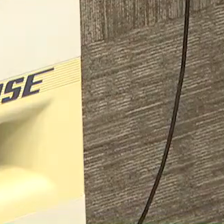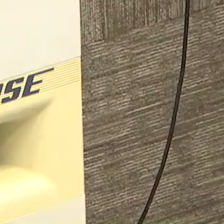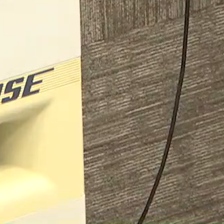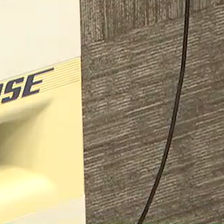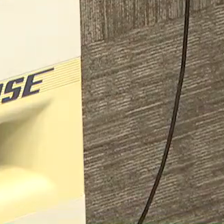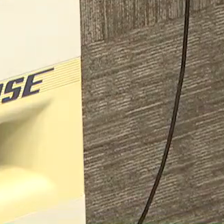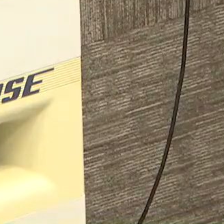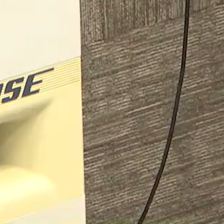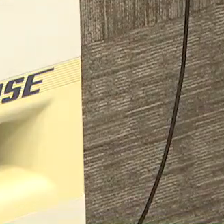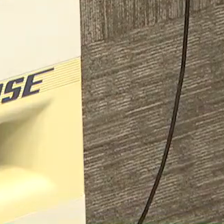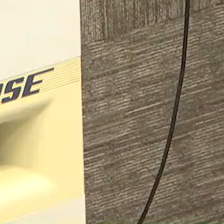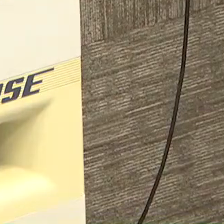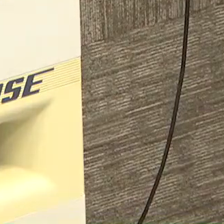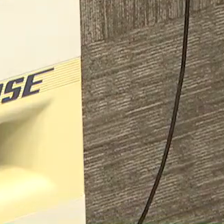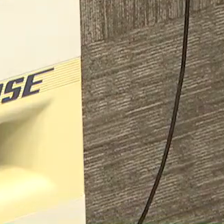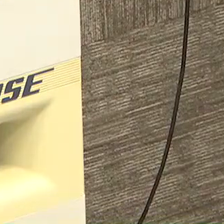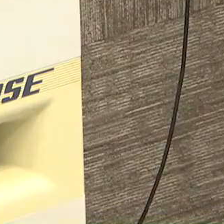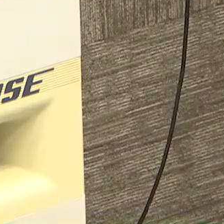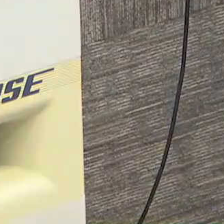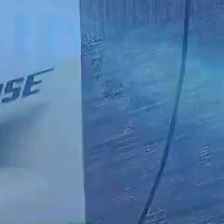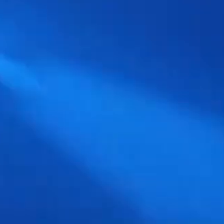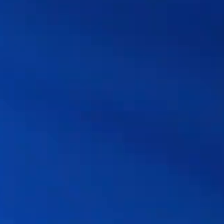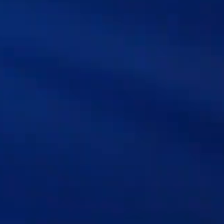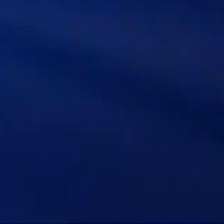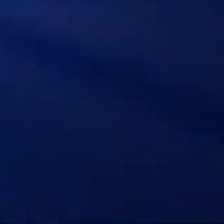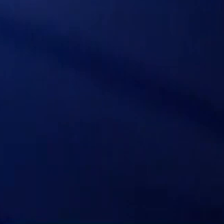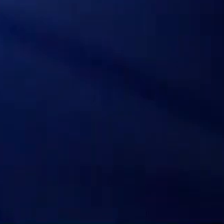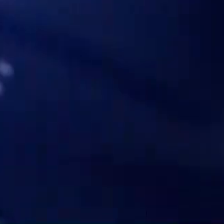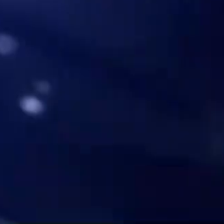agora com câmera notícia até mais